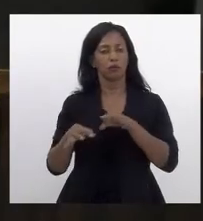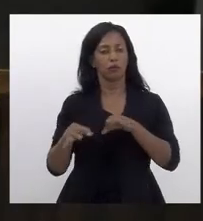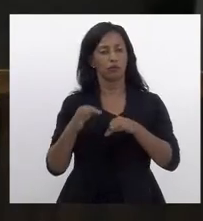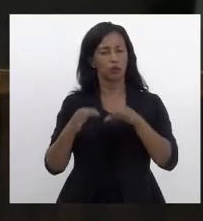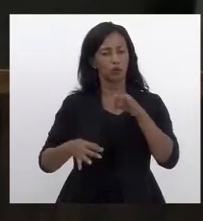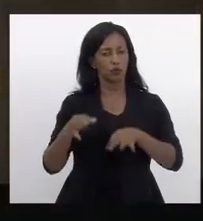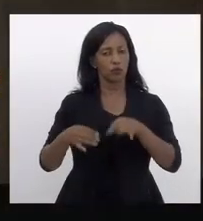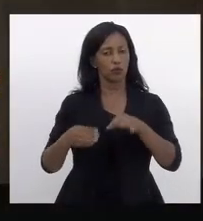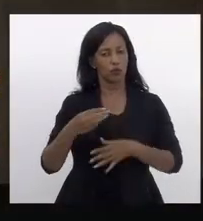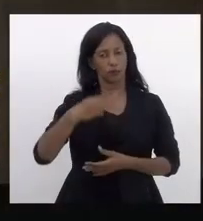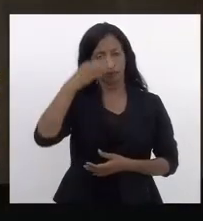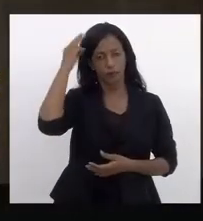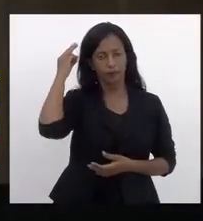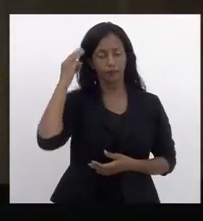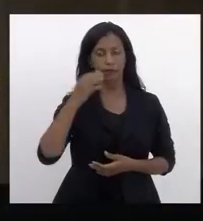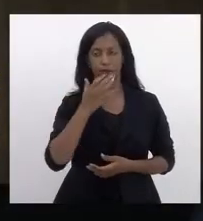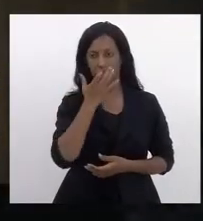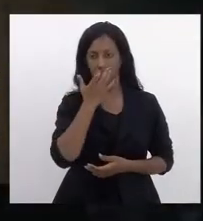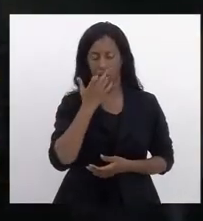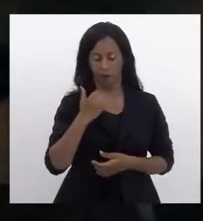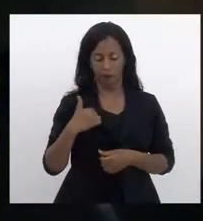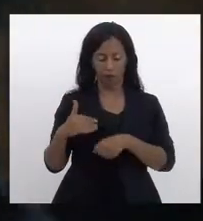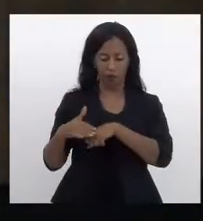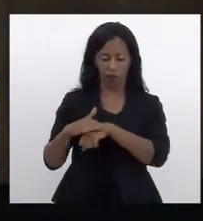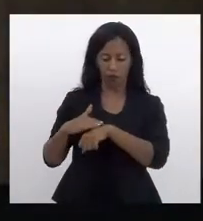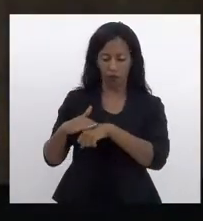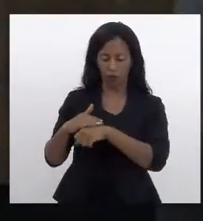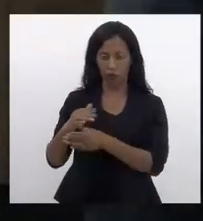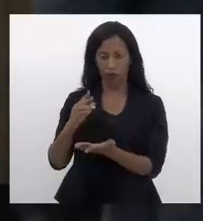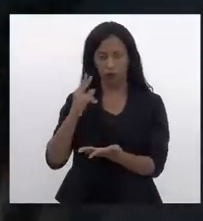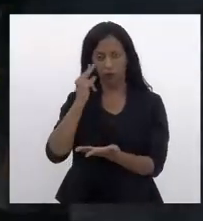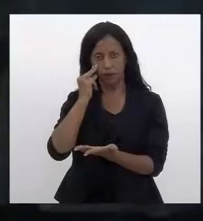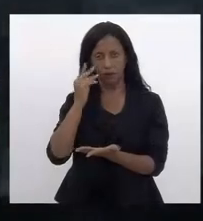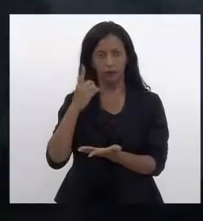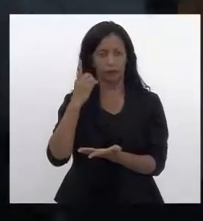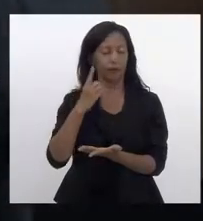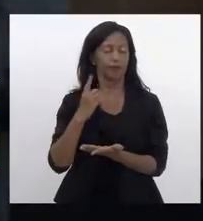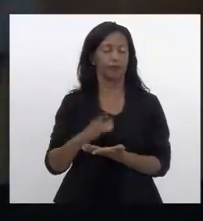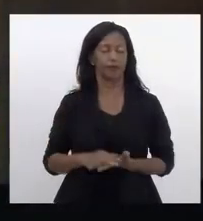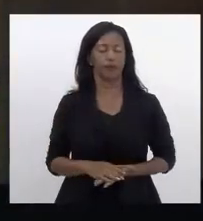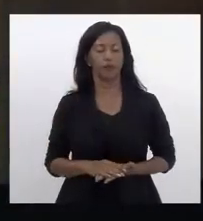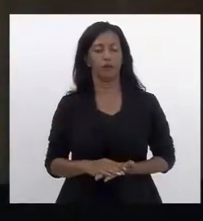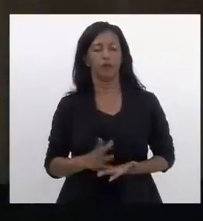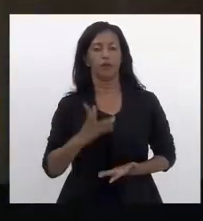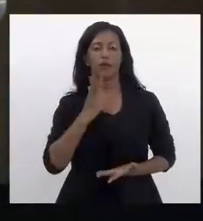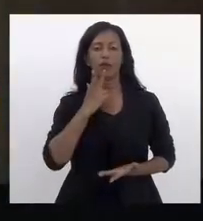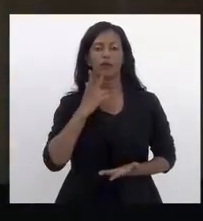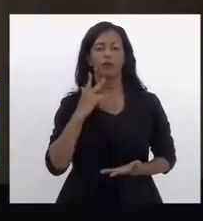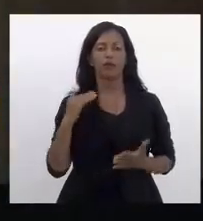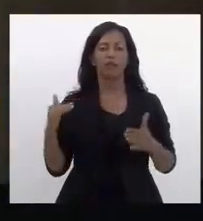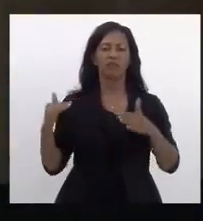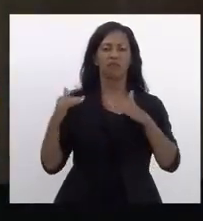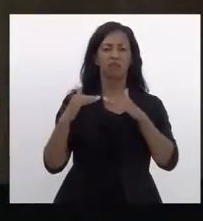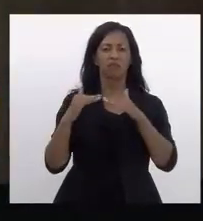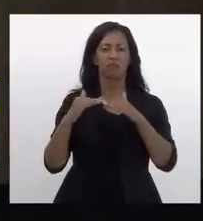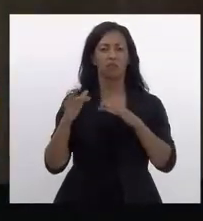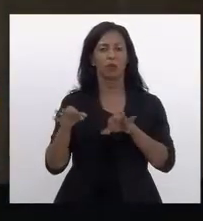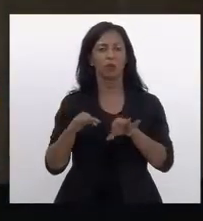deputado Márcio Pacheco. Senhor presidente, eu conversei há pouco com a autora, a deputada Mônica Francisco, disse que no mérito o projeto